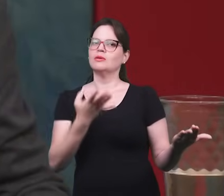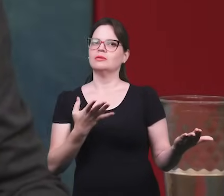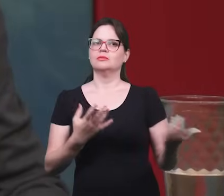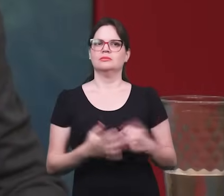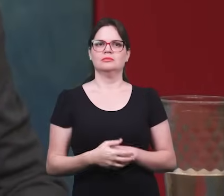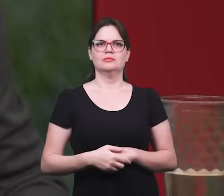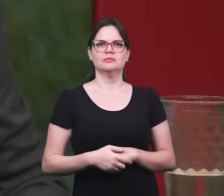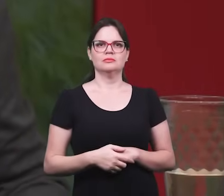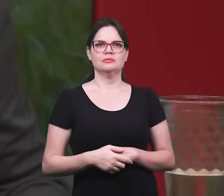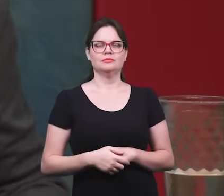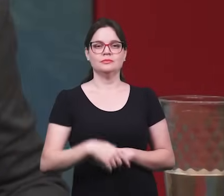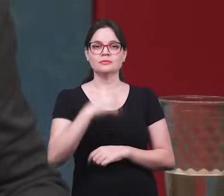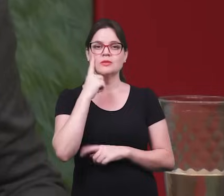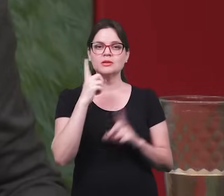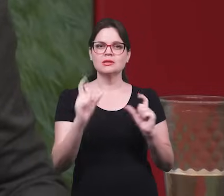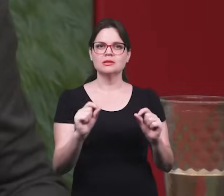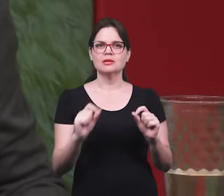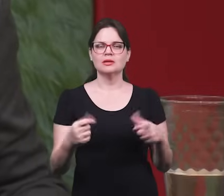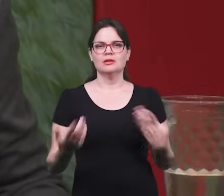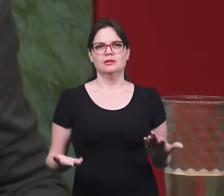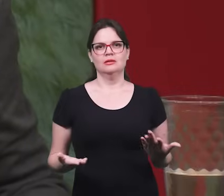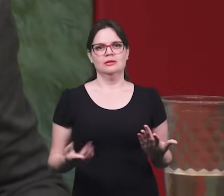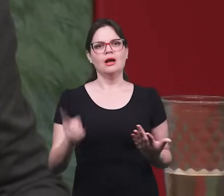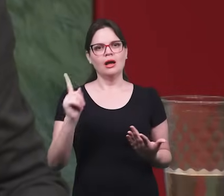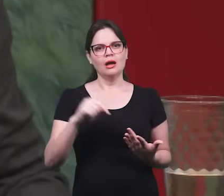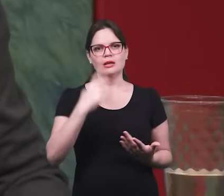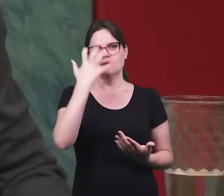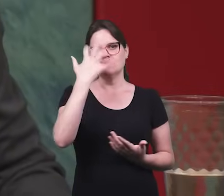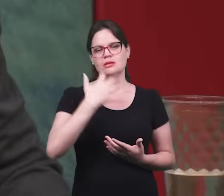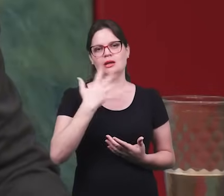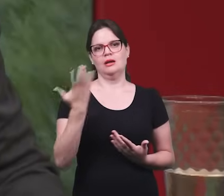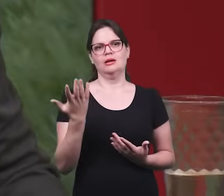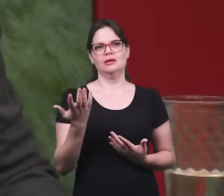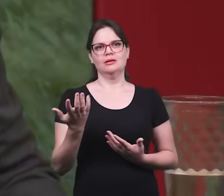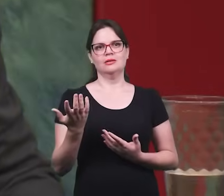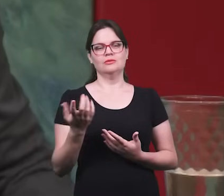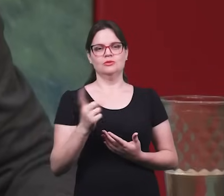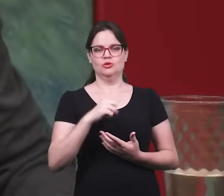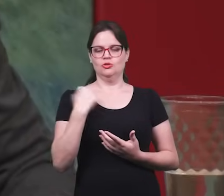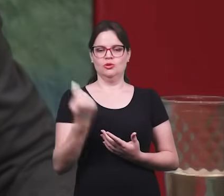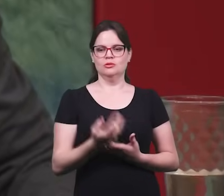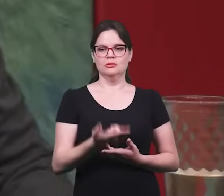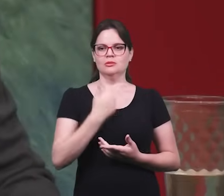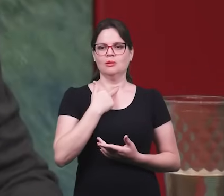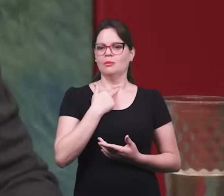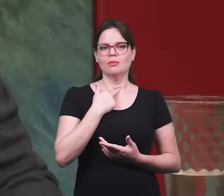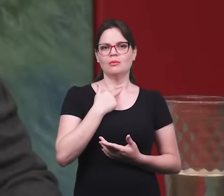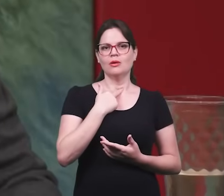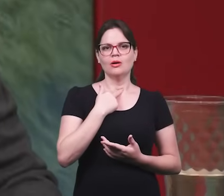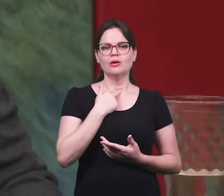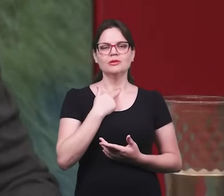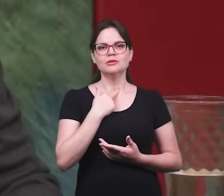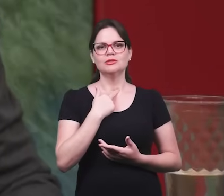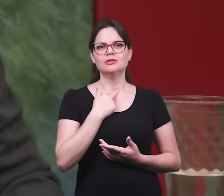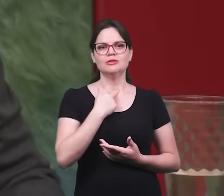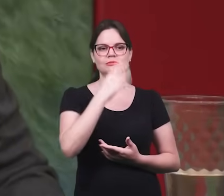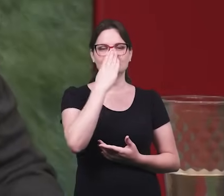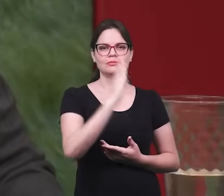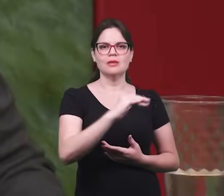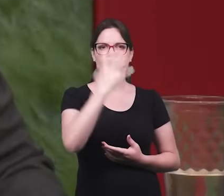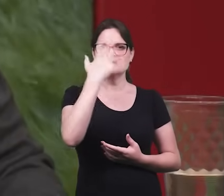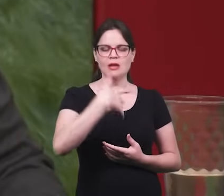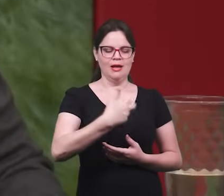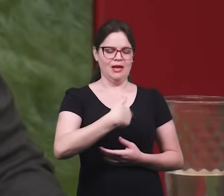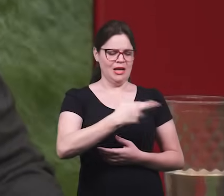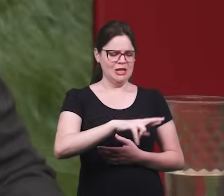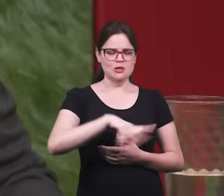então quando você vê o fruto do espírito é um negócio muito sério que nós nós não alcançamos religião não alcança isso eh